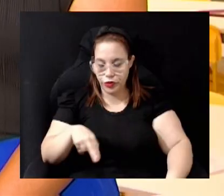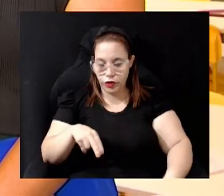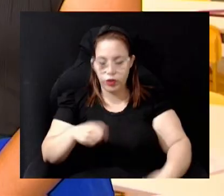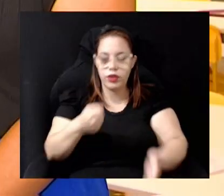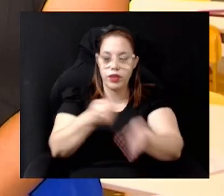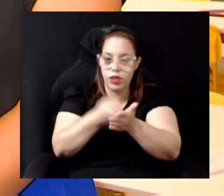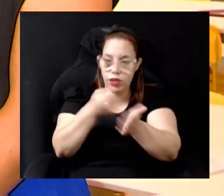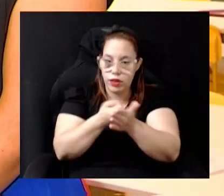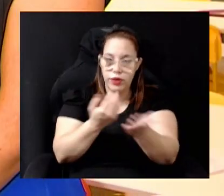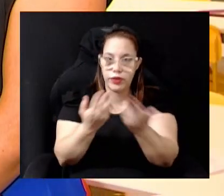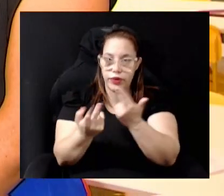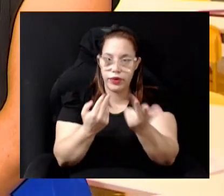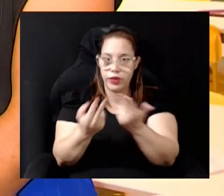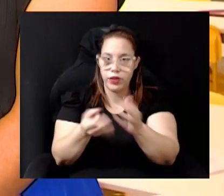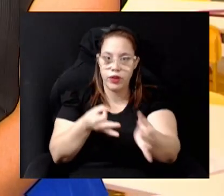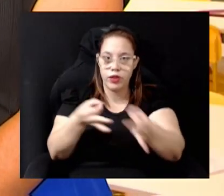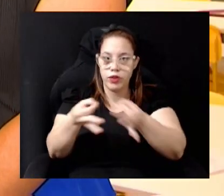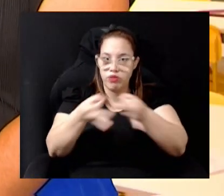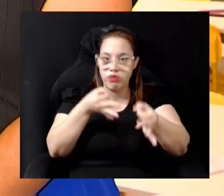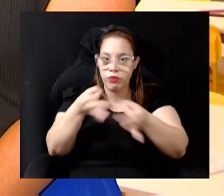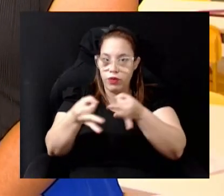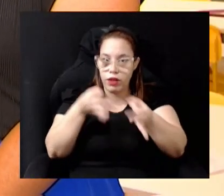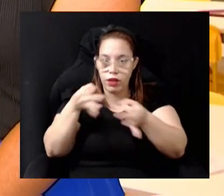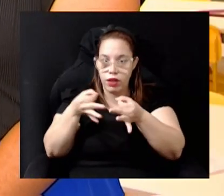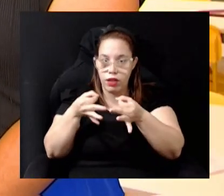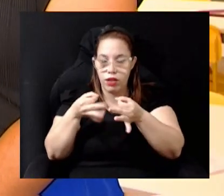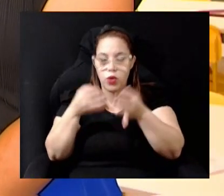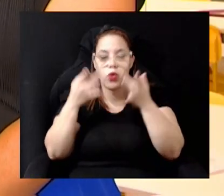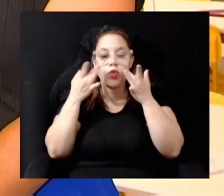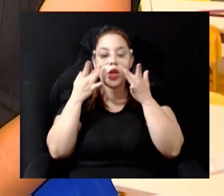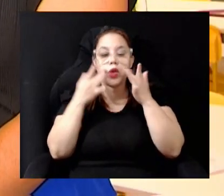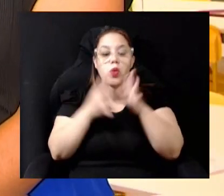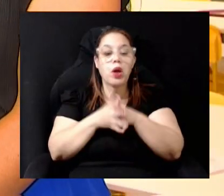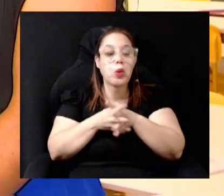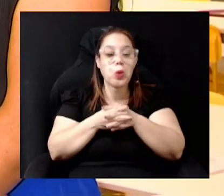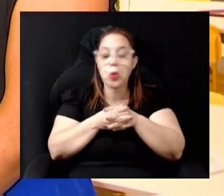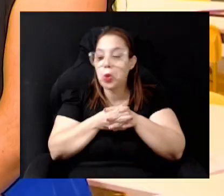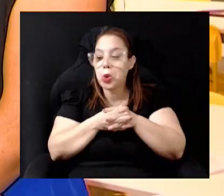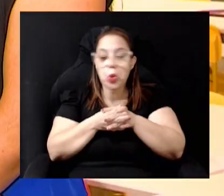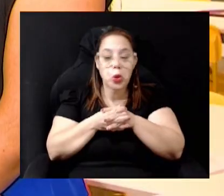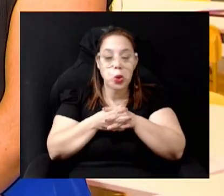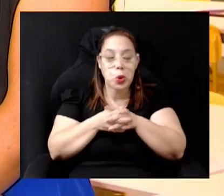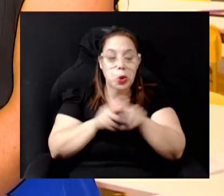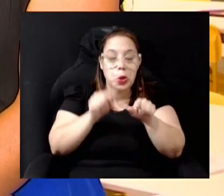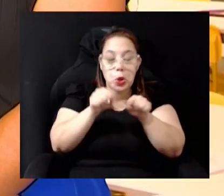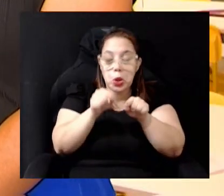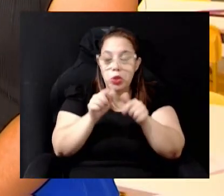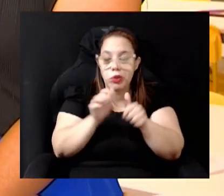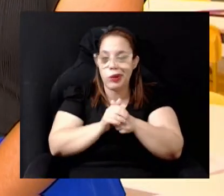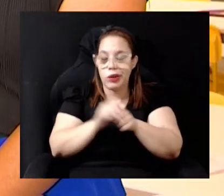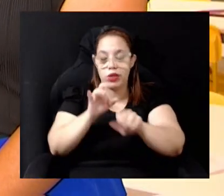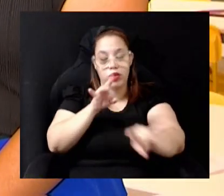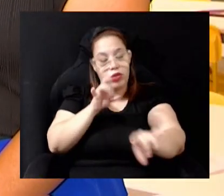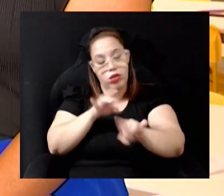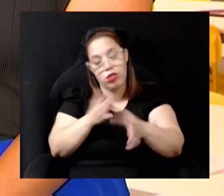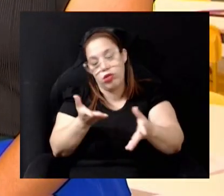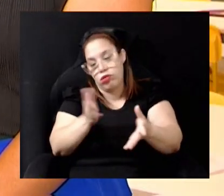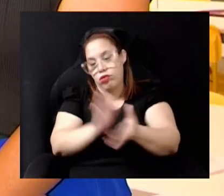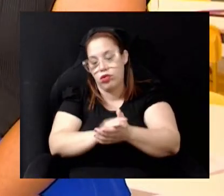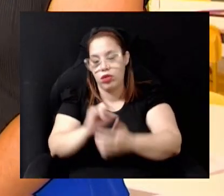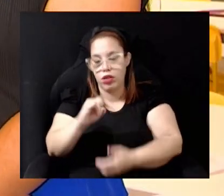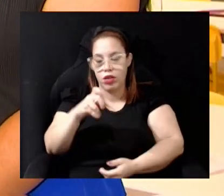à organização visual, né, de um campo, nesse caso digital, né, interface de um